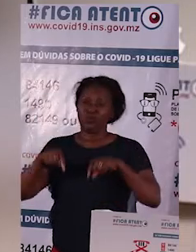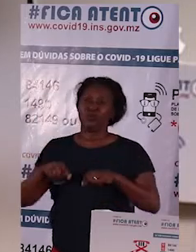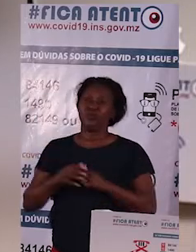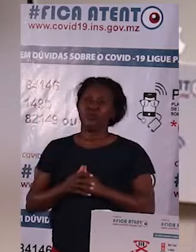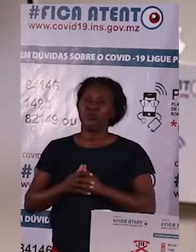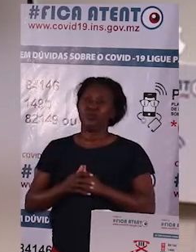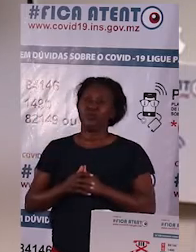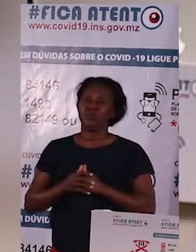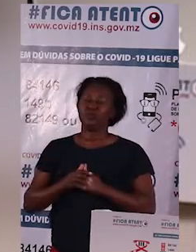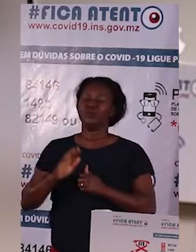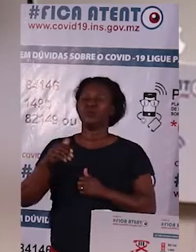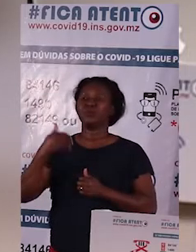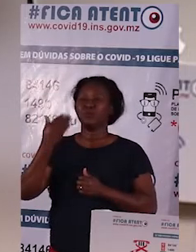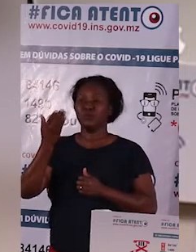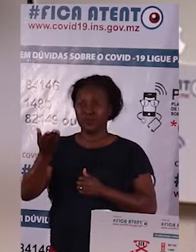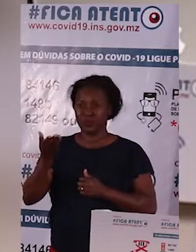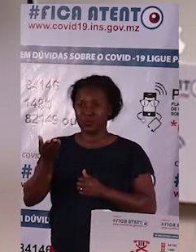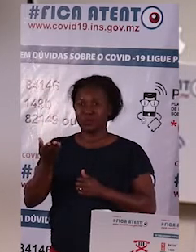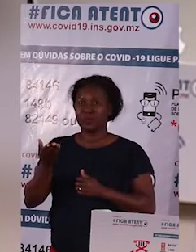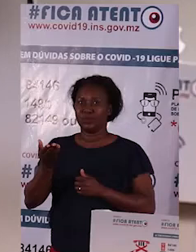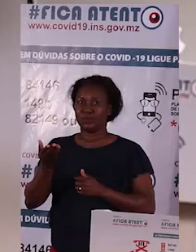O próximo diapositivo, por favor.